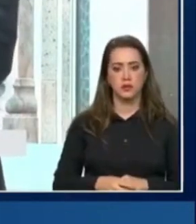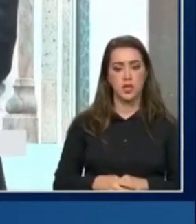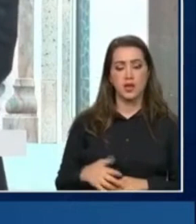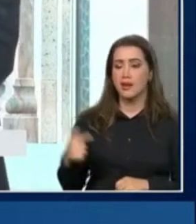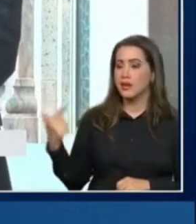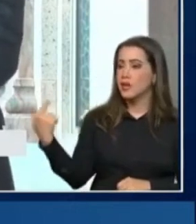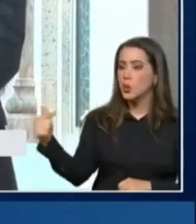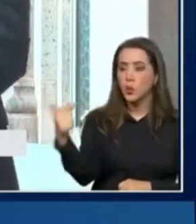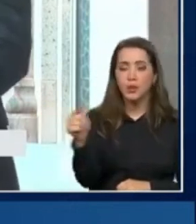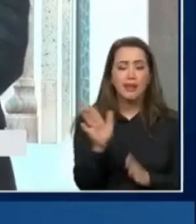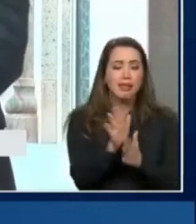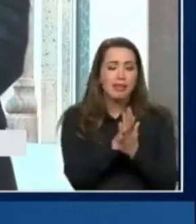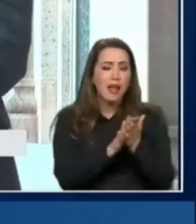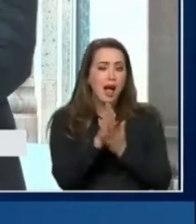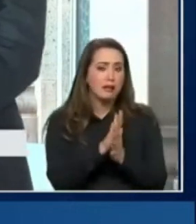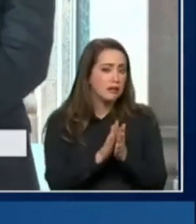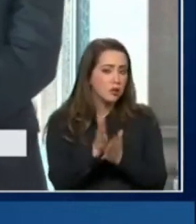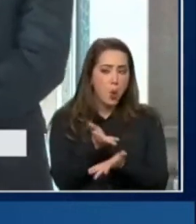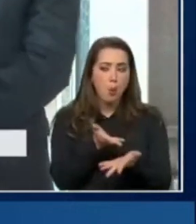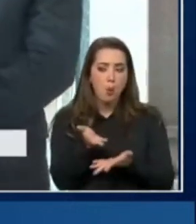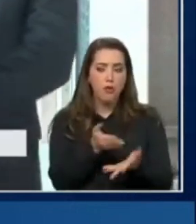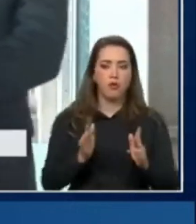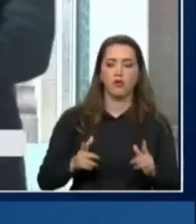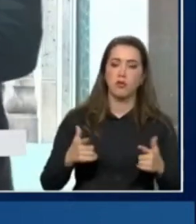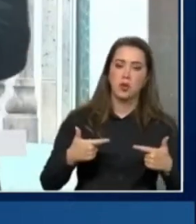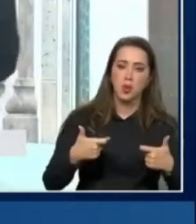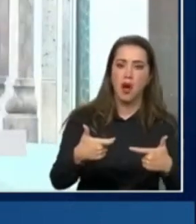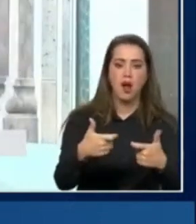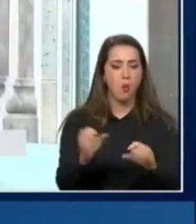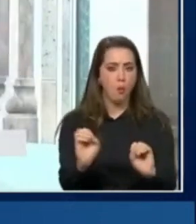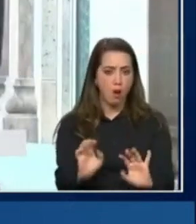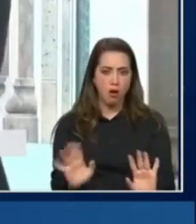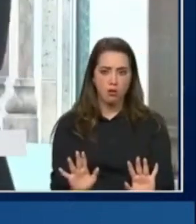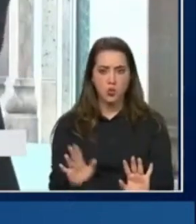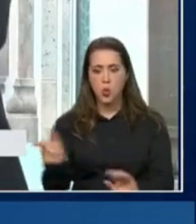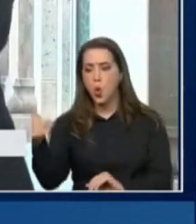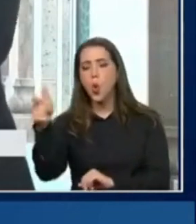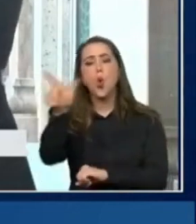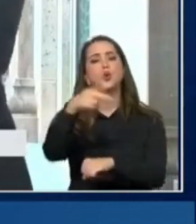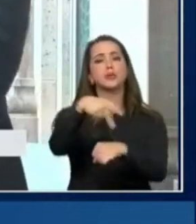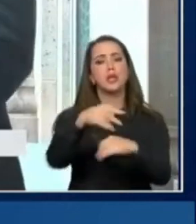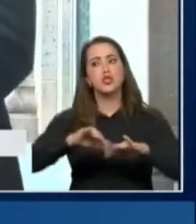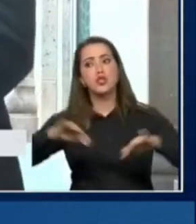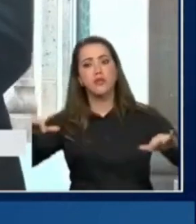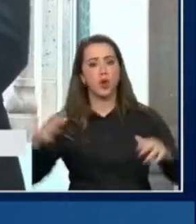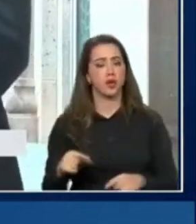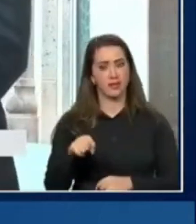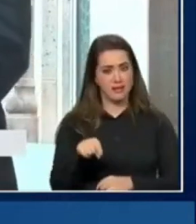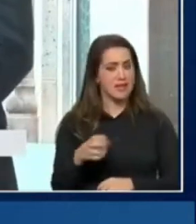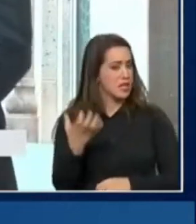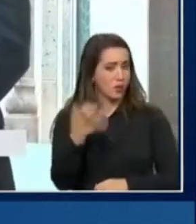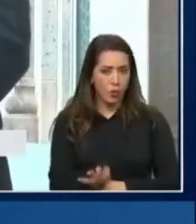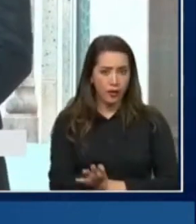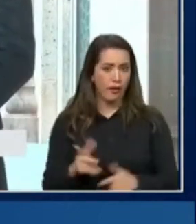bateram muito nessa questão, não. Como é que o Lula está apoiando essa proposta da China? Essa proposta não faz sentido. O Lula fala aí uma proposta que é diplomática,